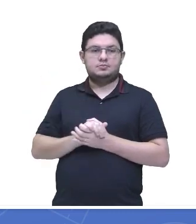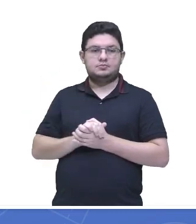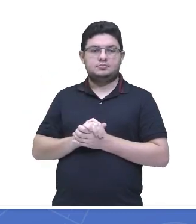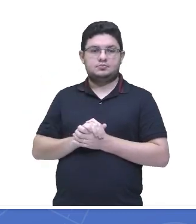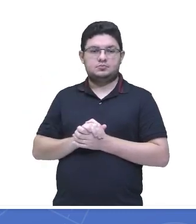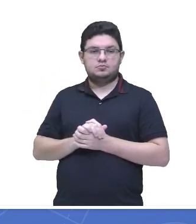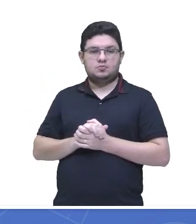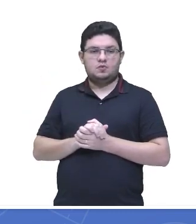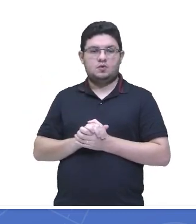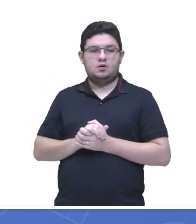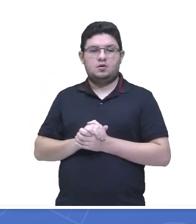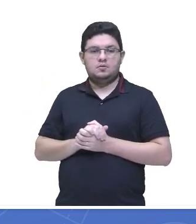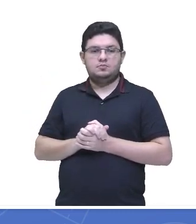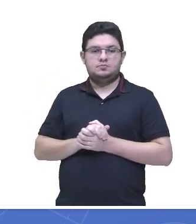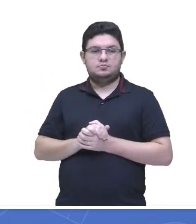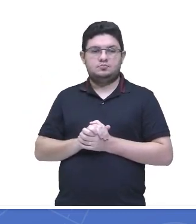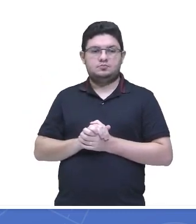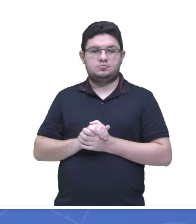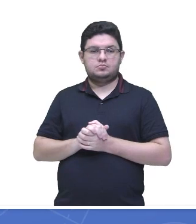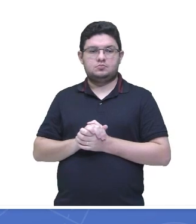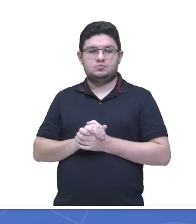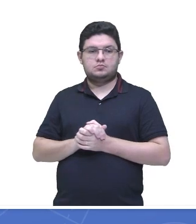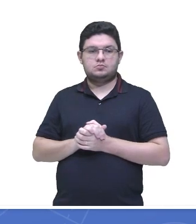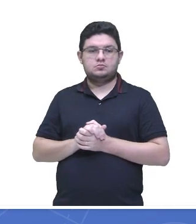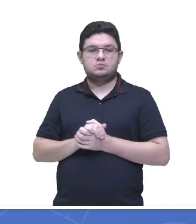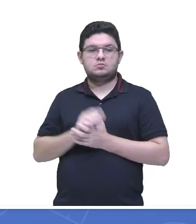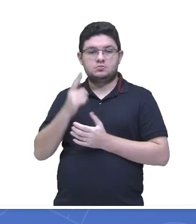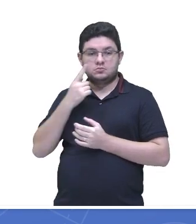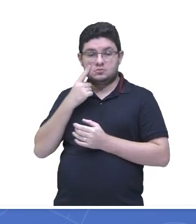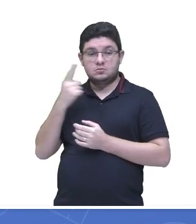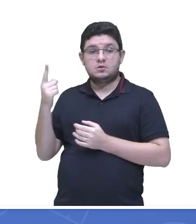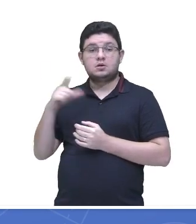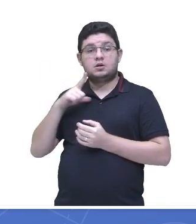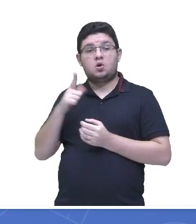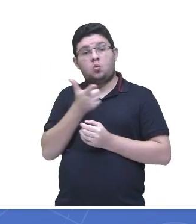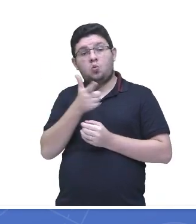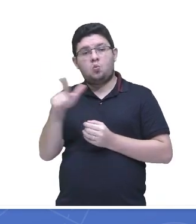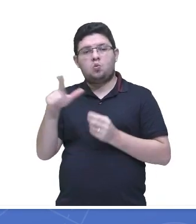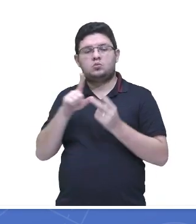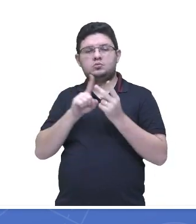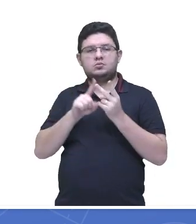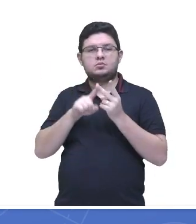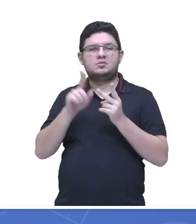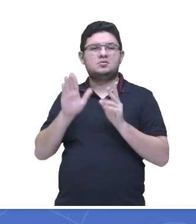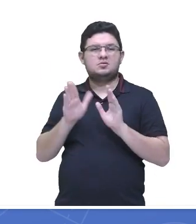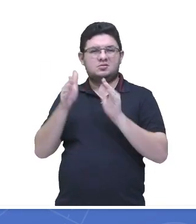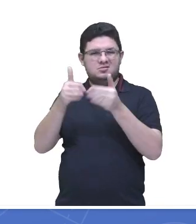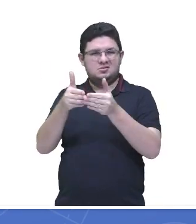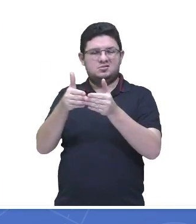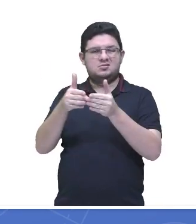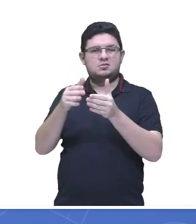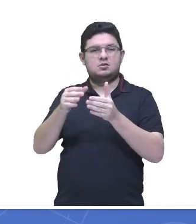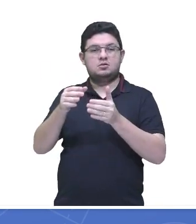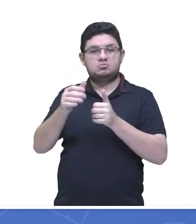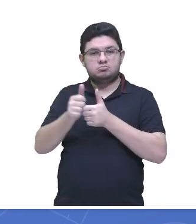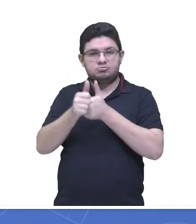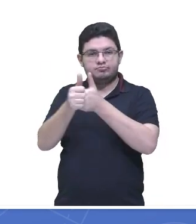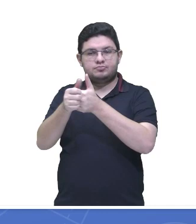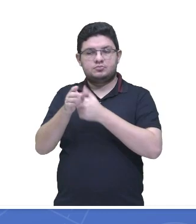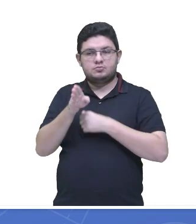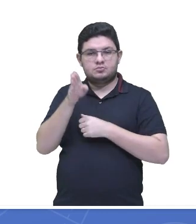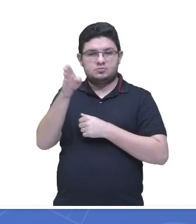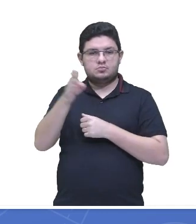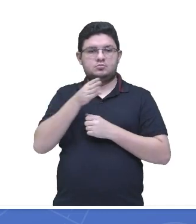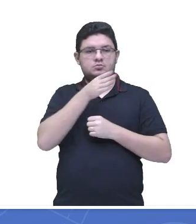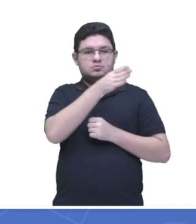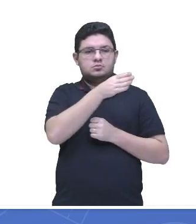prefixo que indica direção, ok? Que no caso aqui é o mid,